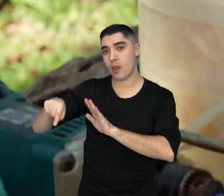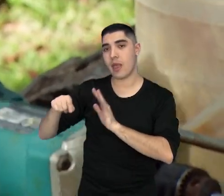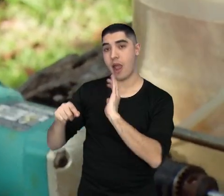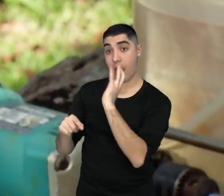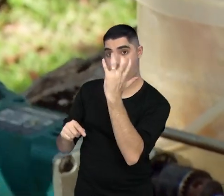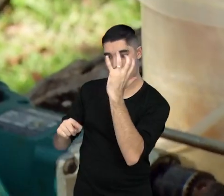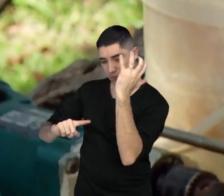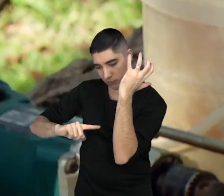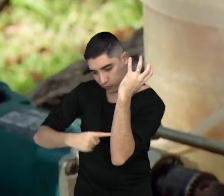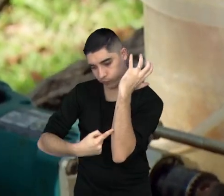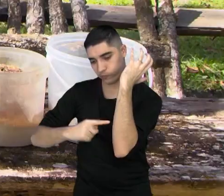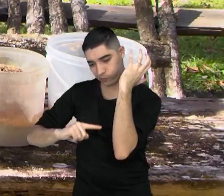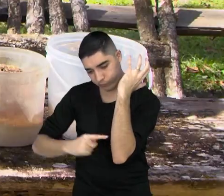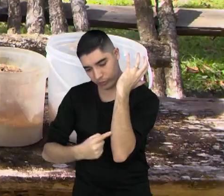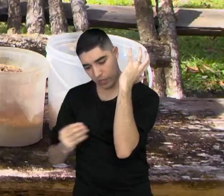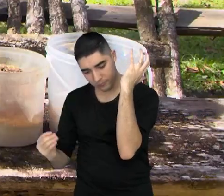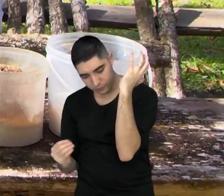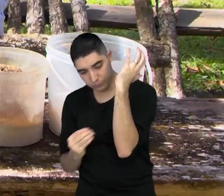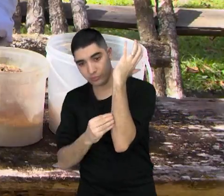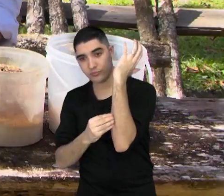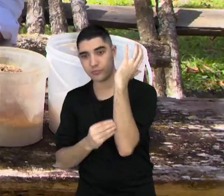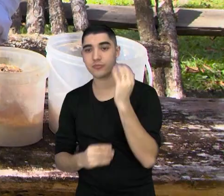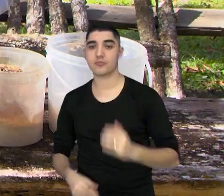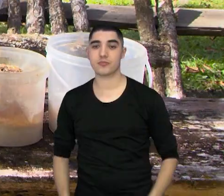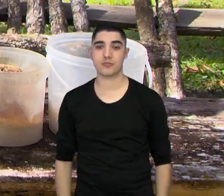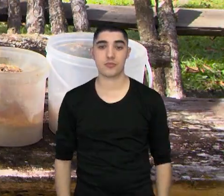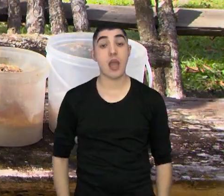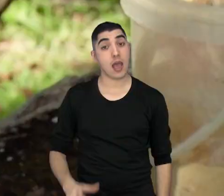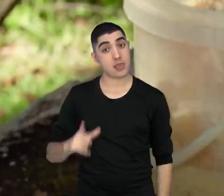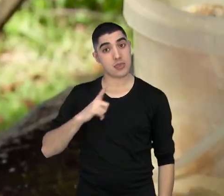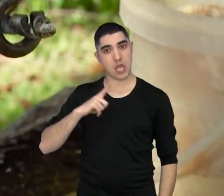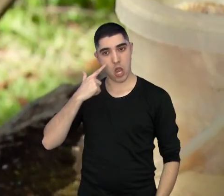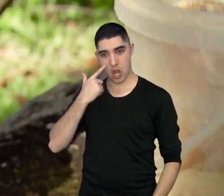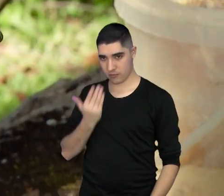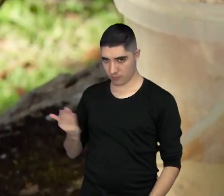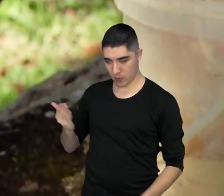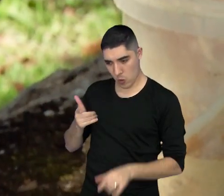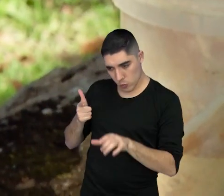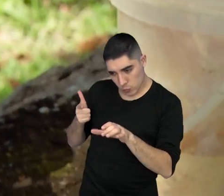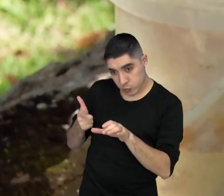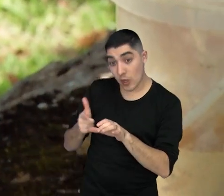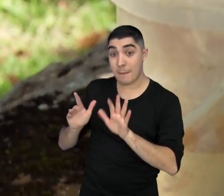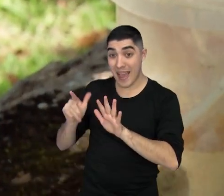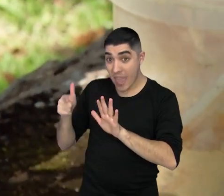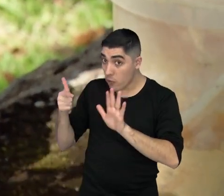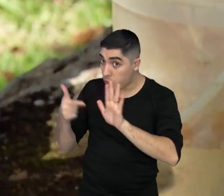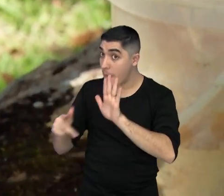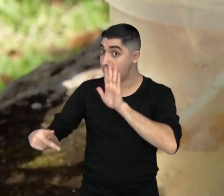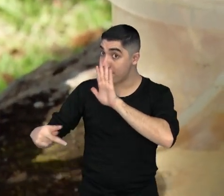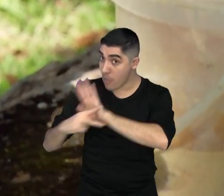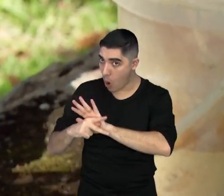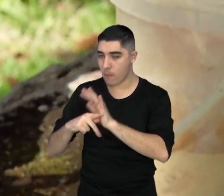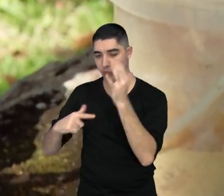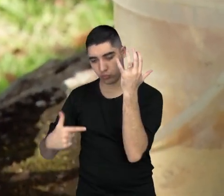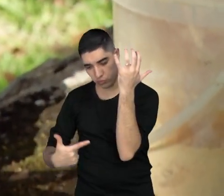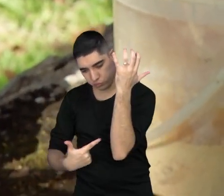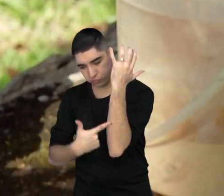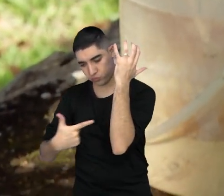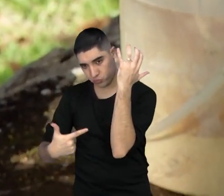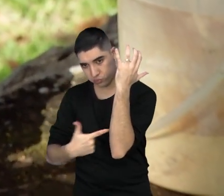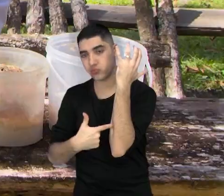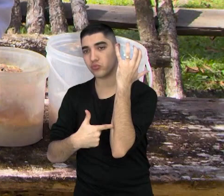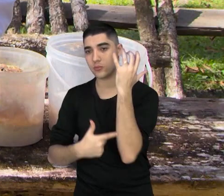furar madeira para cultivo de shiitake. Tá. E aí nós temos essa furadeira, que é uma furadeira específica para cultivo de